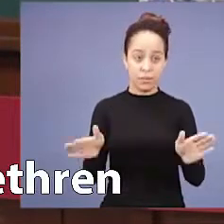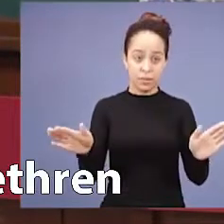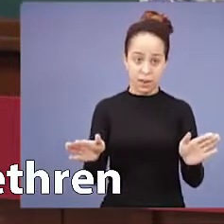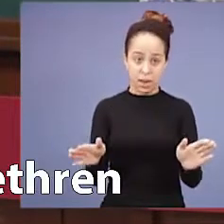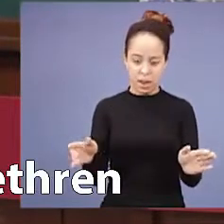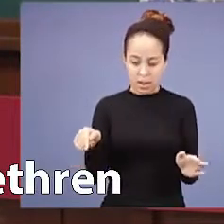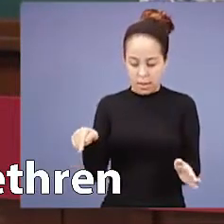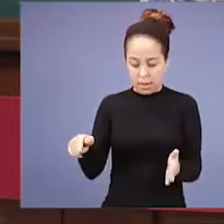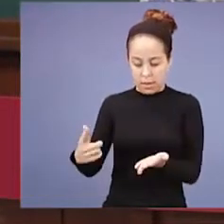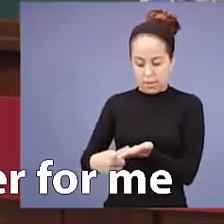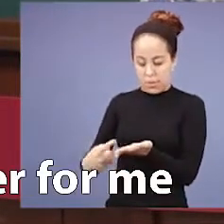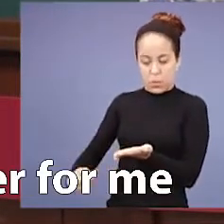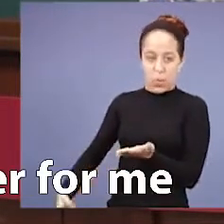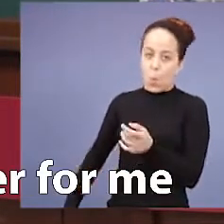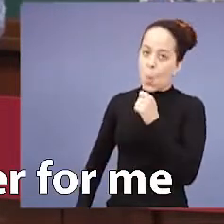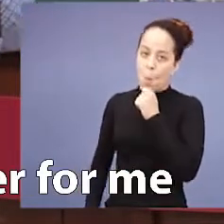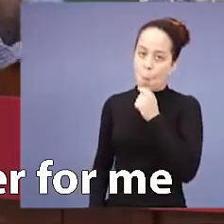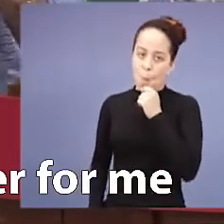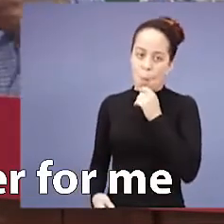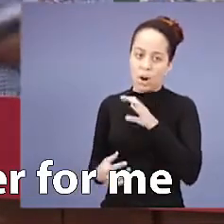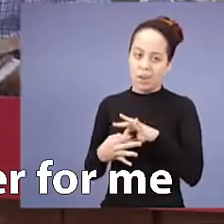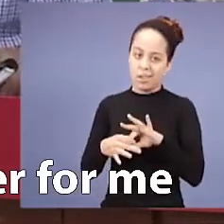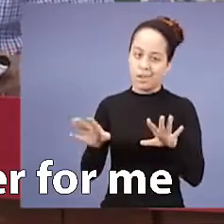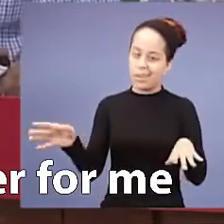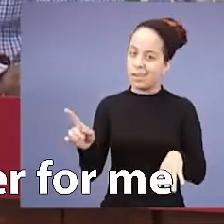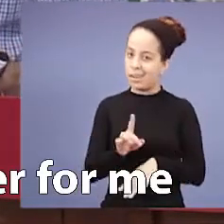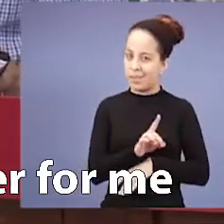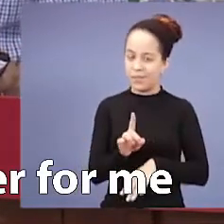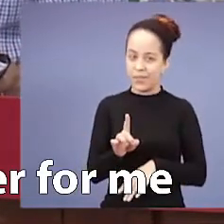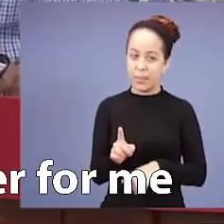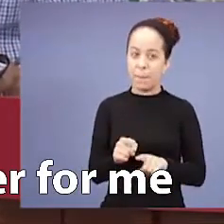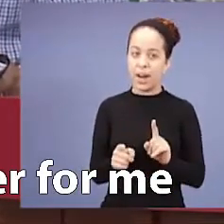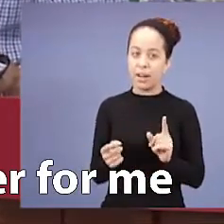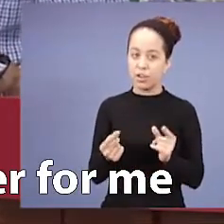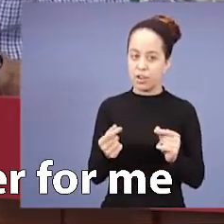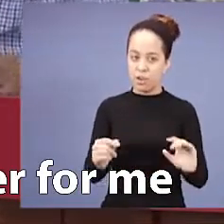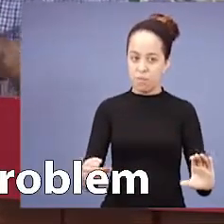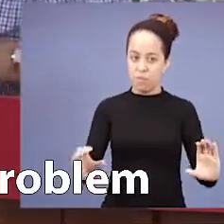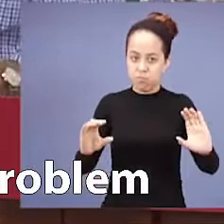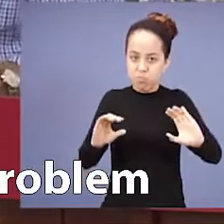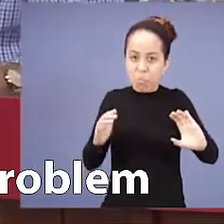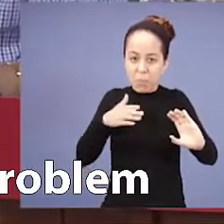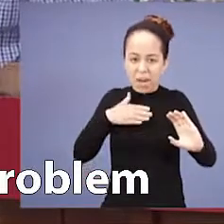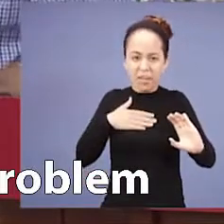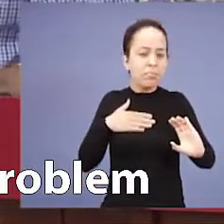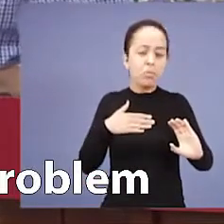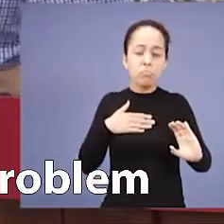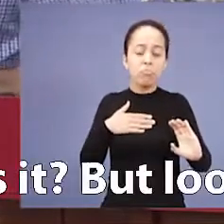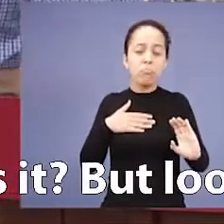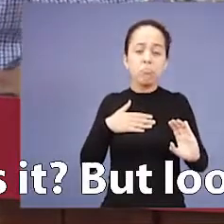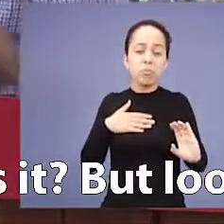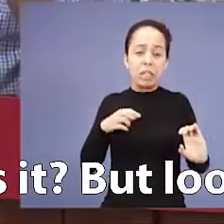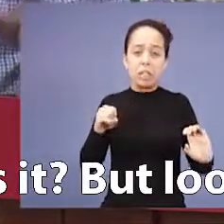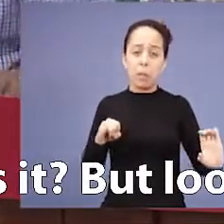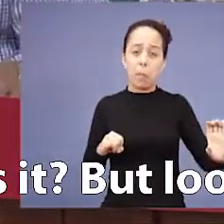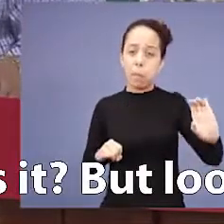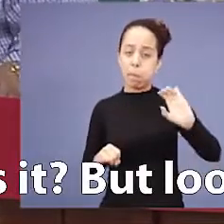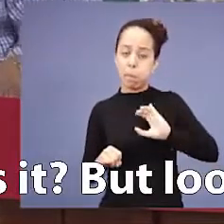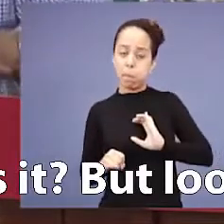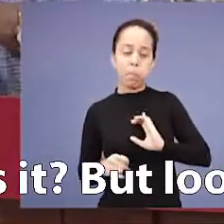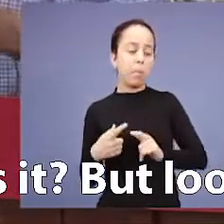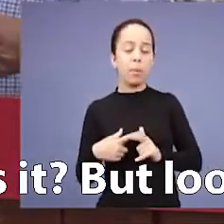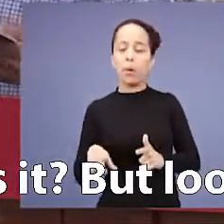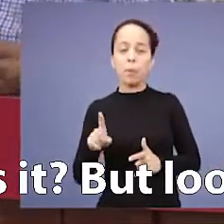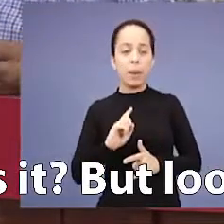está à disposição dos nós entendeu mas o dinheiro não vai vir também pra mim também se viaja de lata e mais ninguém tem nada com